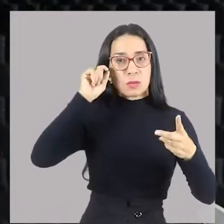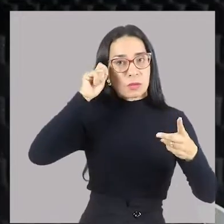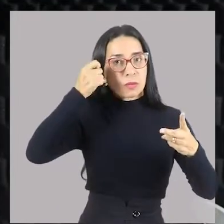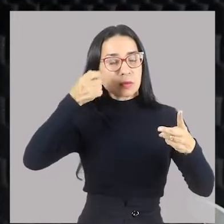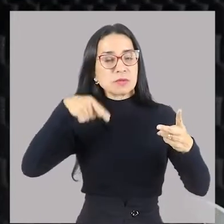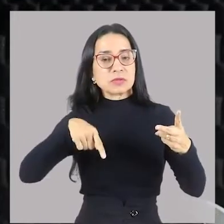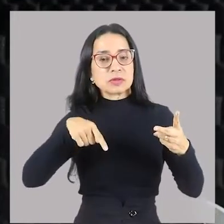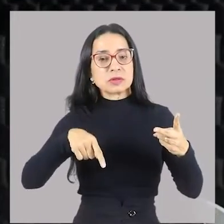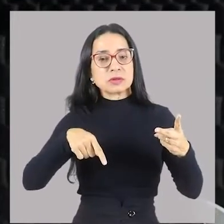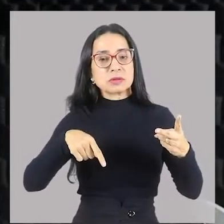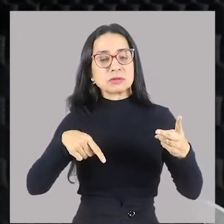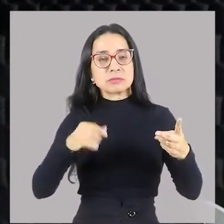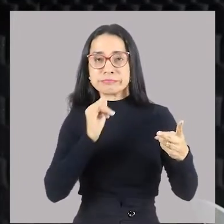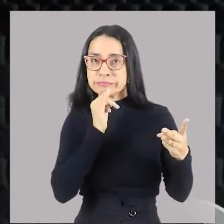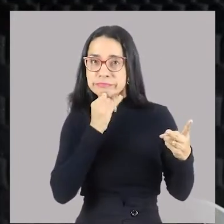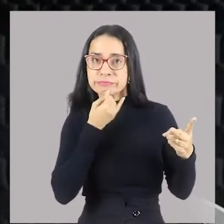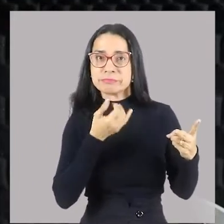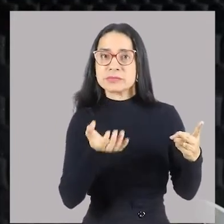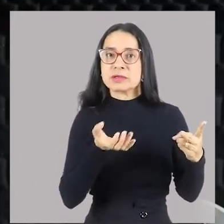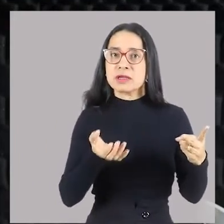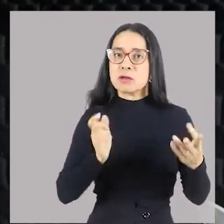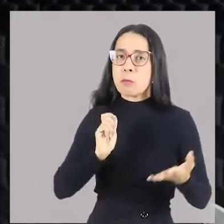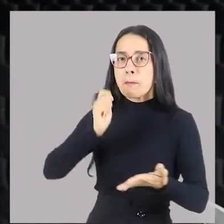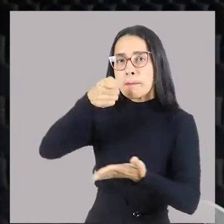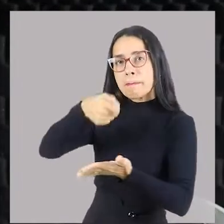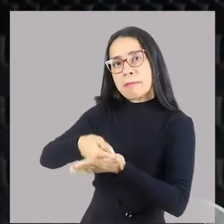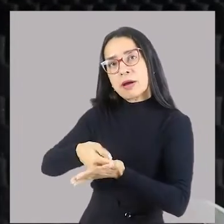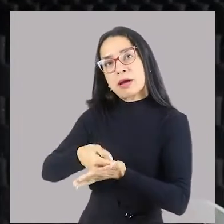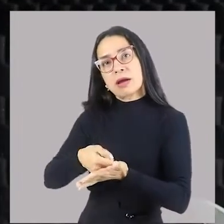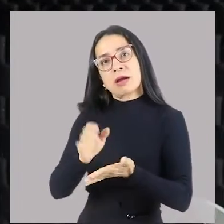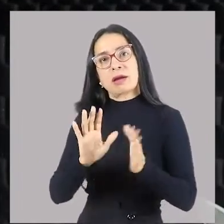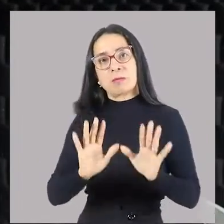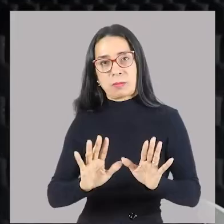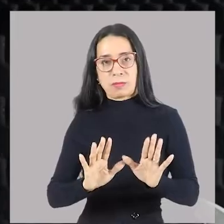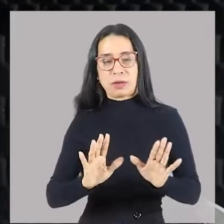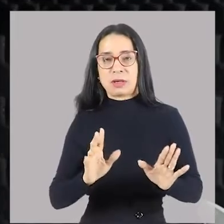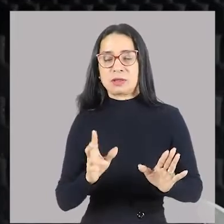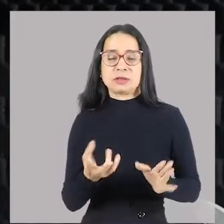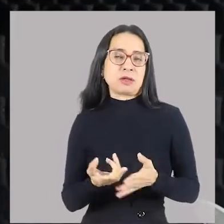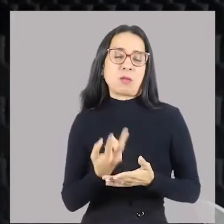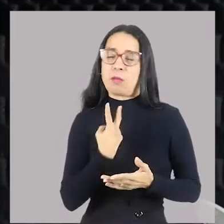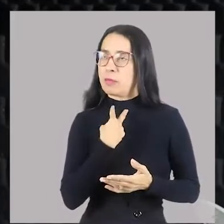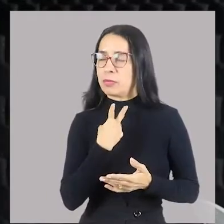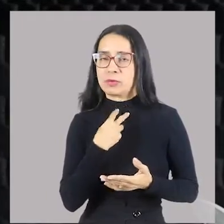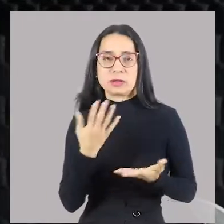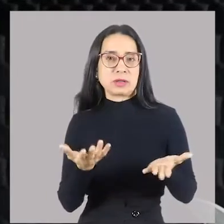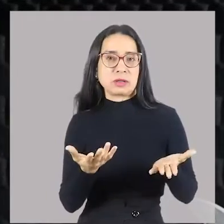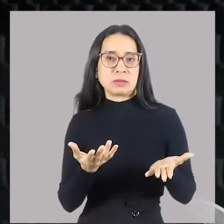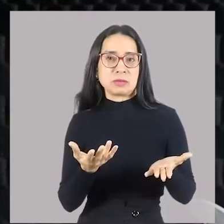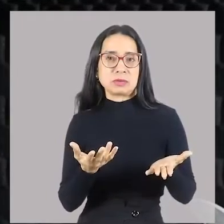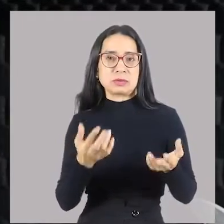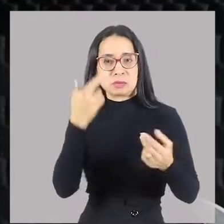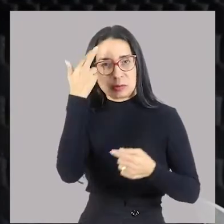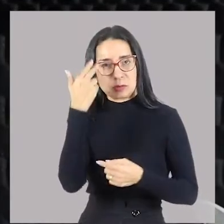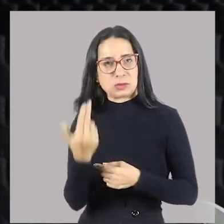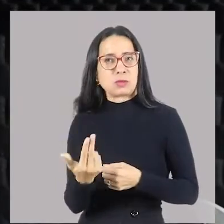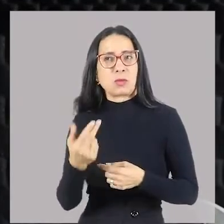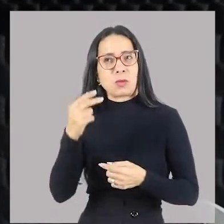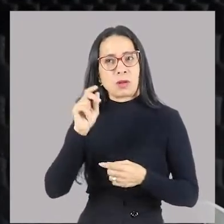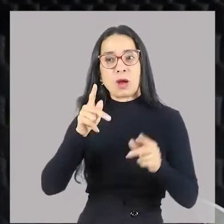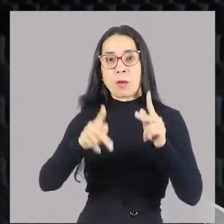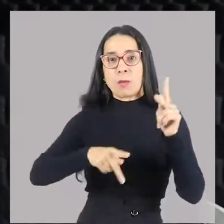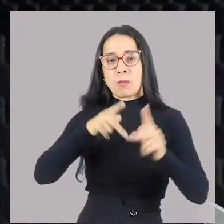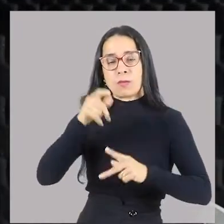queremos apagar, mas não podemos, né, da história, que foram escravizados, os